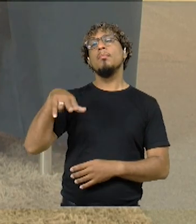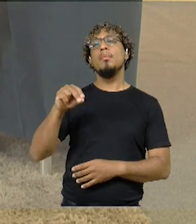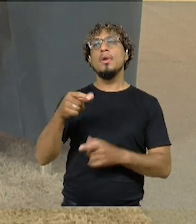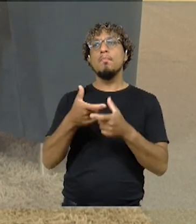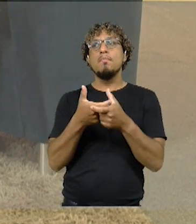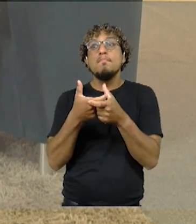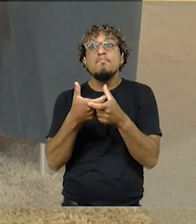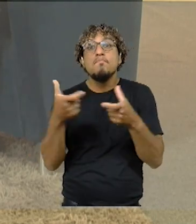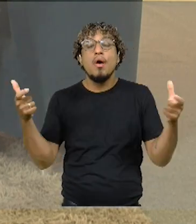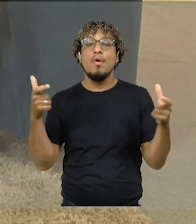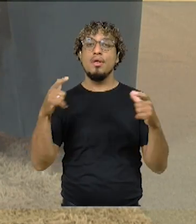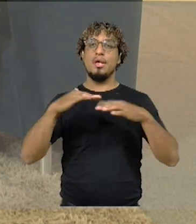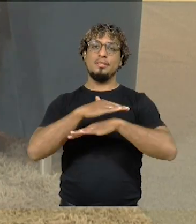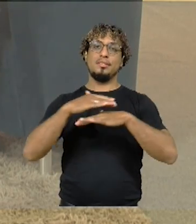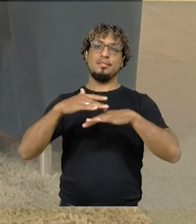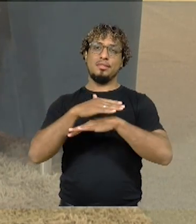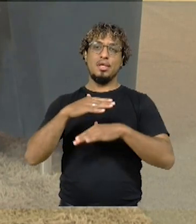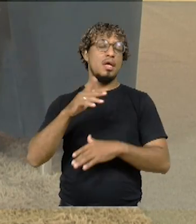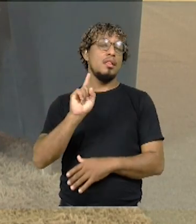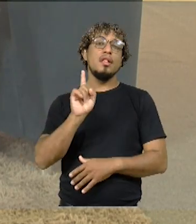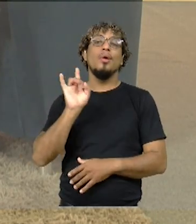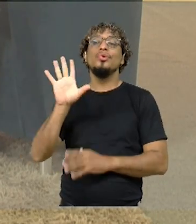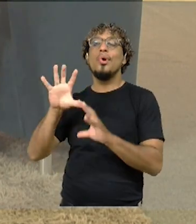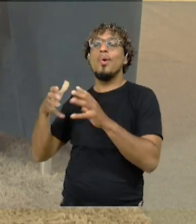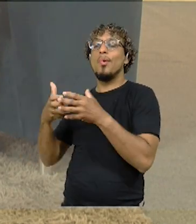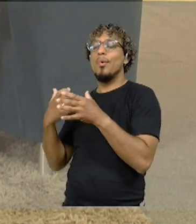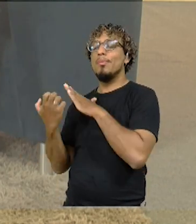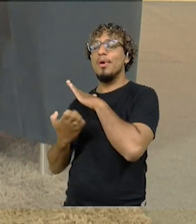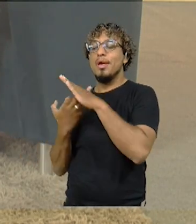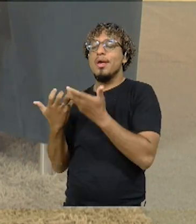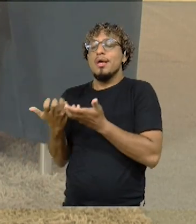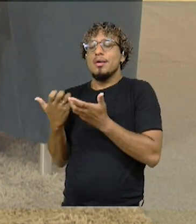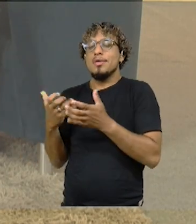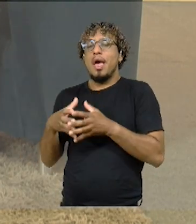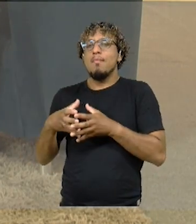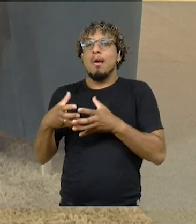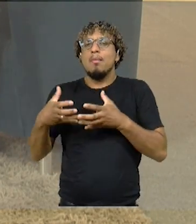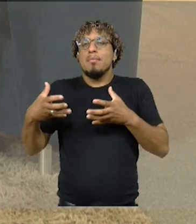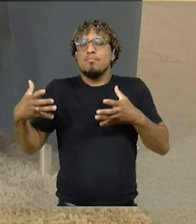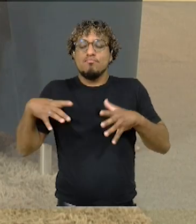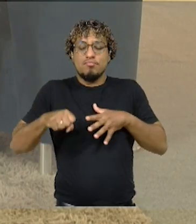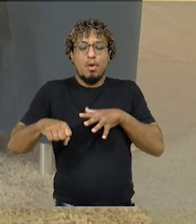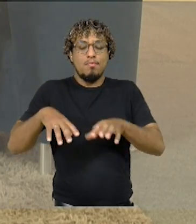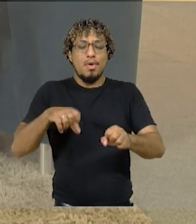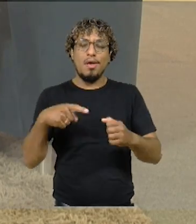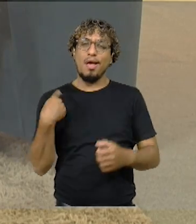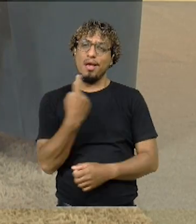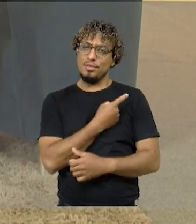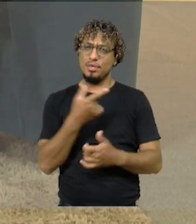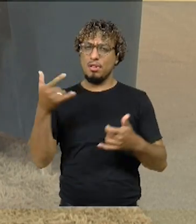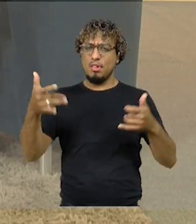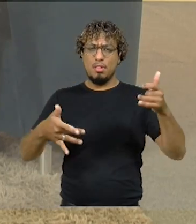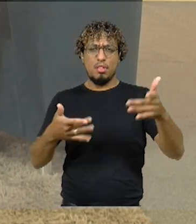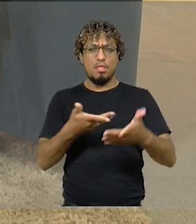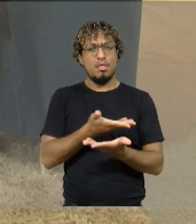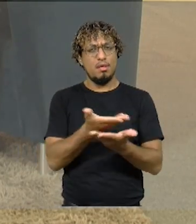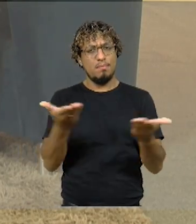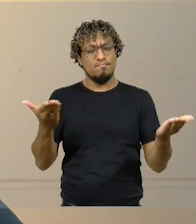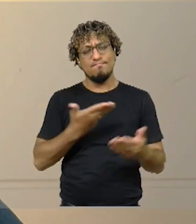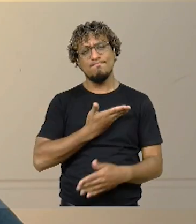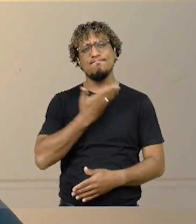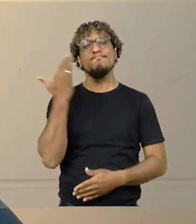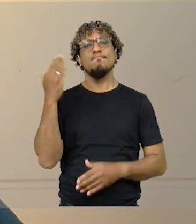propostas que foram defendidas e aprovadas nas audiências públicas, o Conselho da Cidade votou contrário. Por quê? Porque